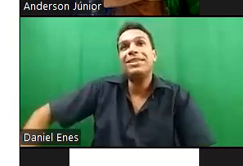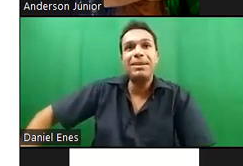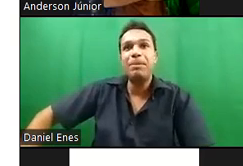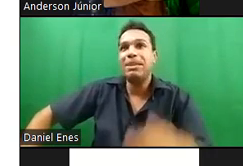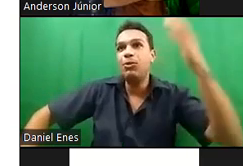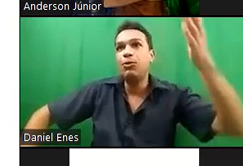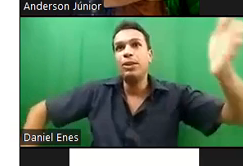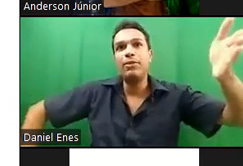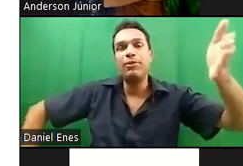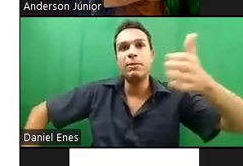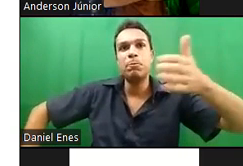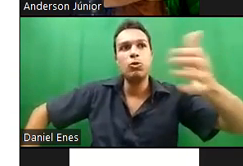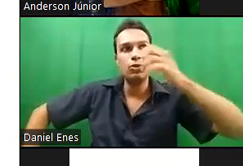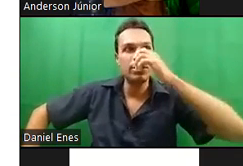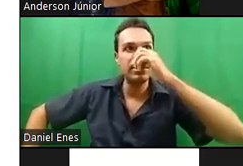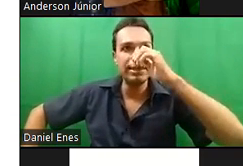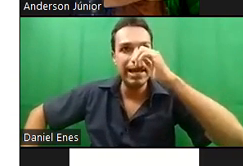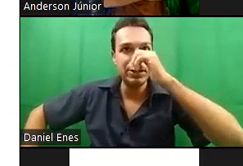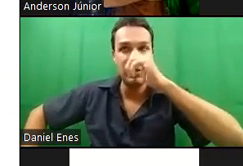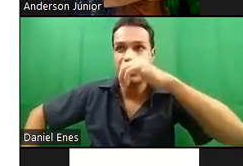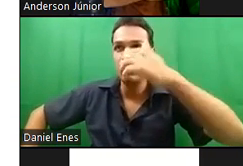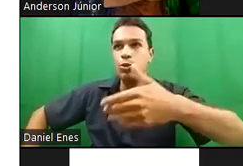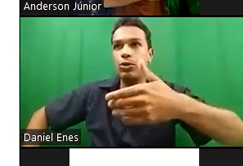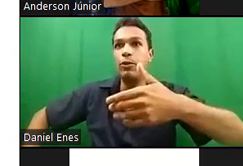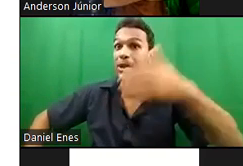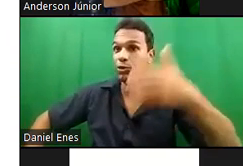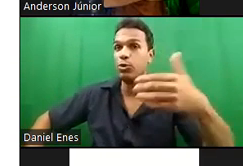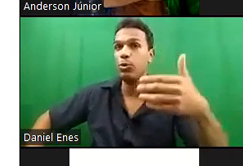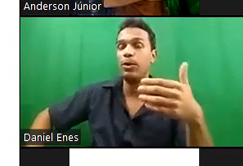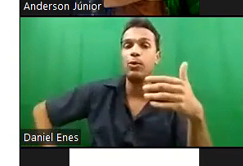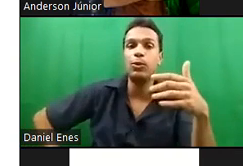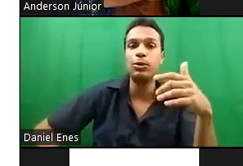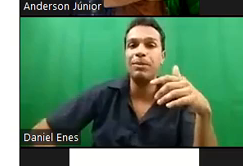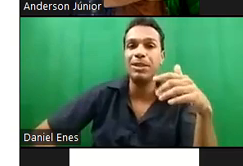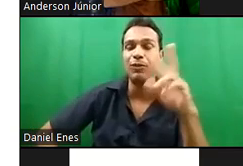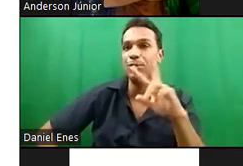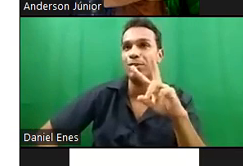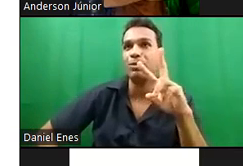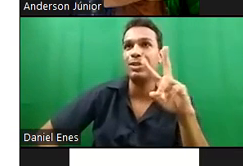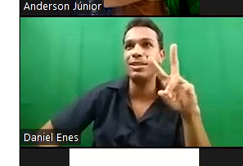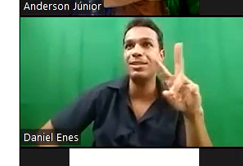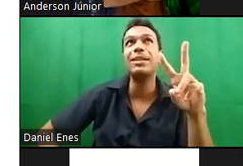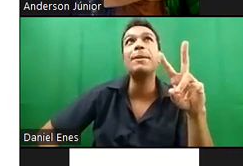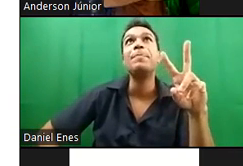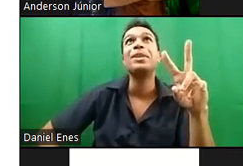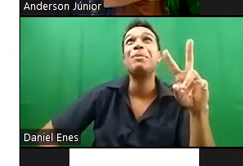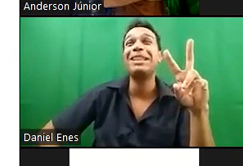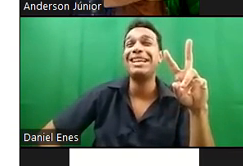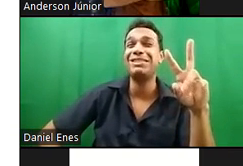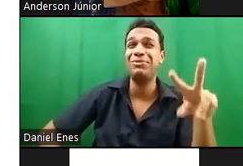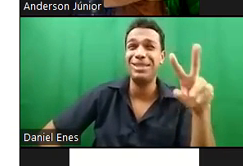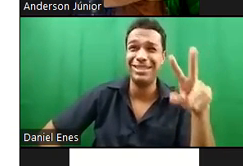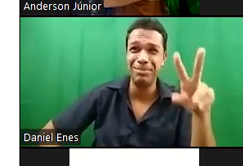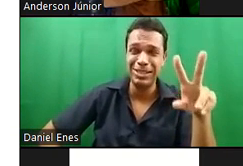um EAD pela UF, né? Fazendo pelo consórcio CEDERJ, fazendo o curso de... Eu estou terminando, falta só o TCC, uma